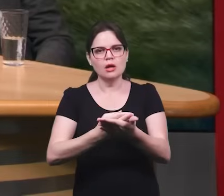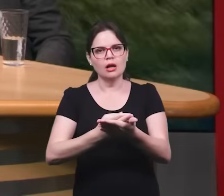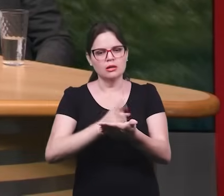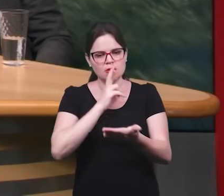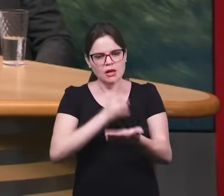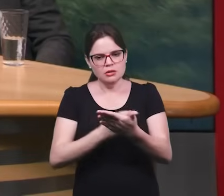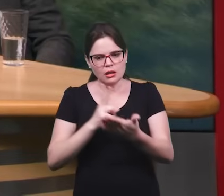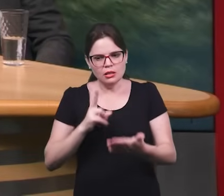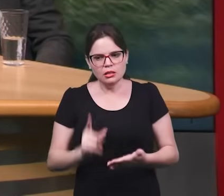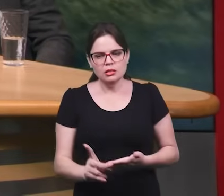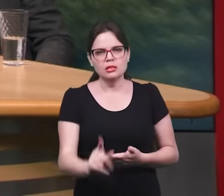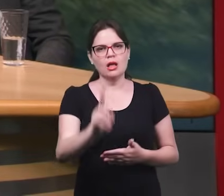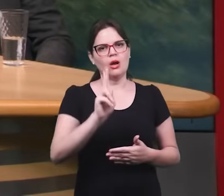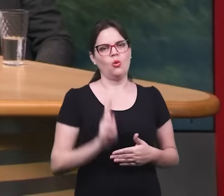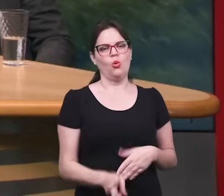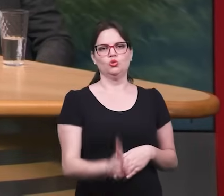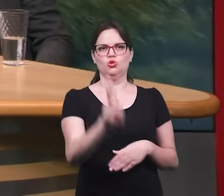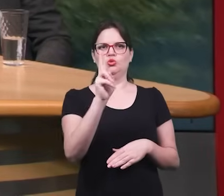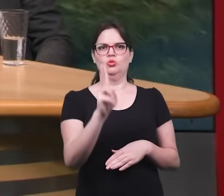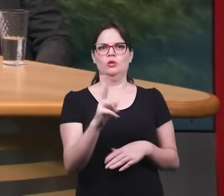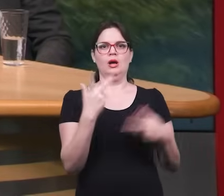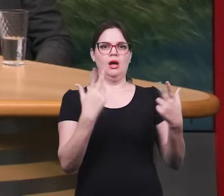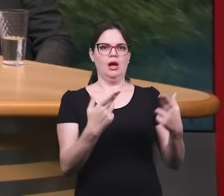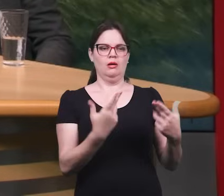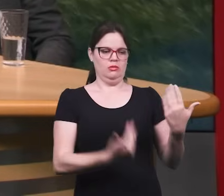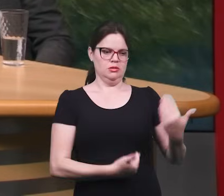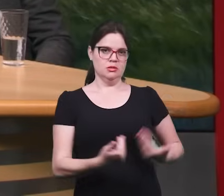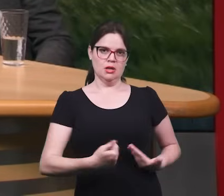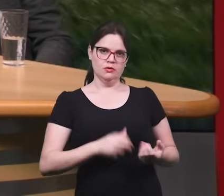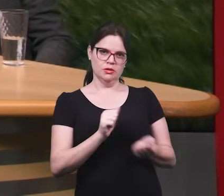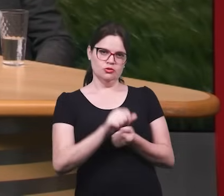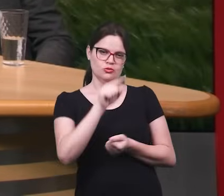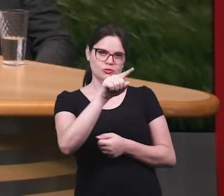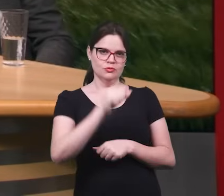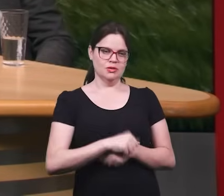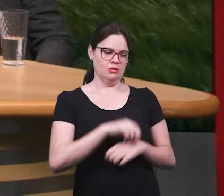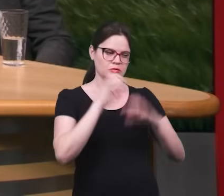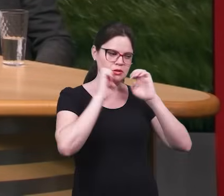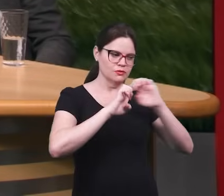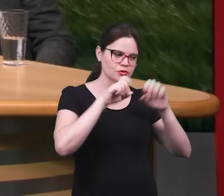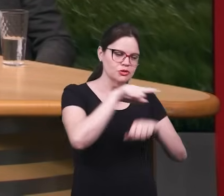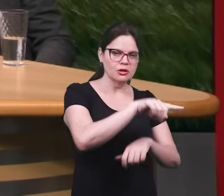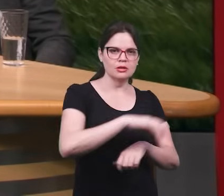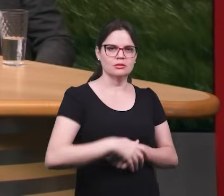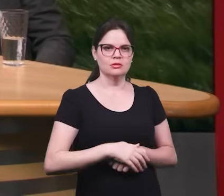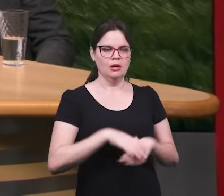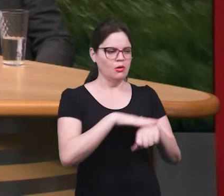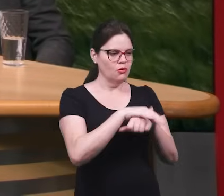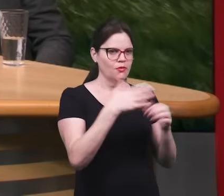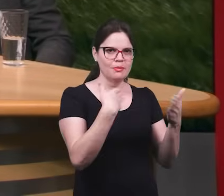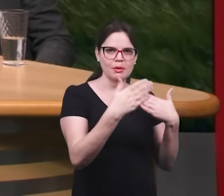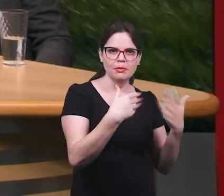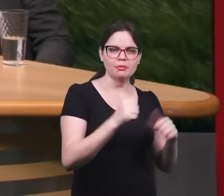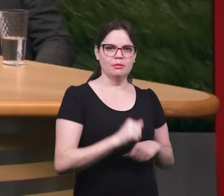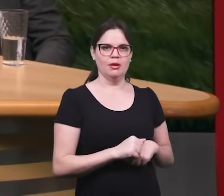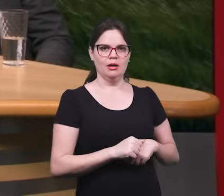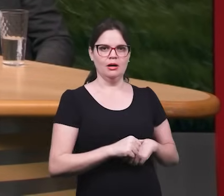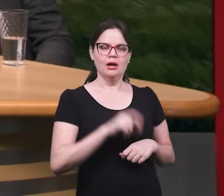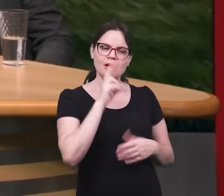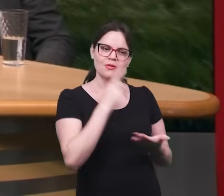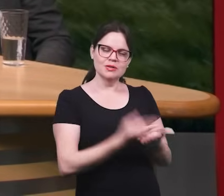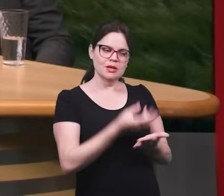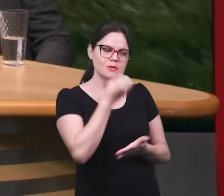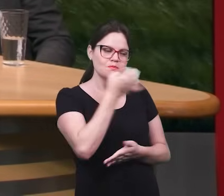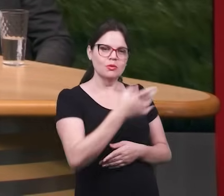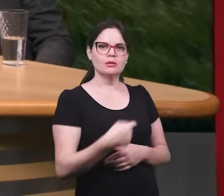fruto permanecer na vida do irmão que tá do seu lado numa nova conversão o fruto tá permanecendo porque assim como numa árvore